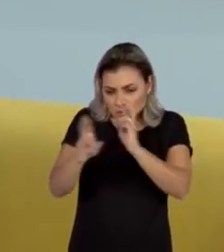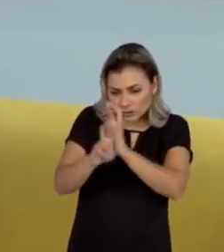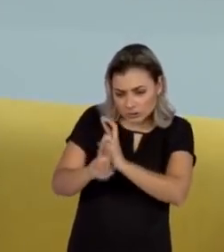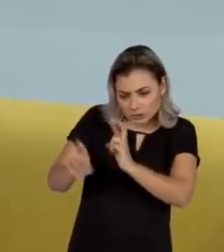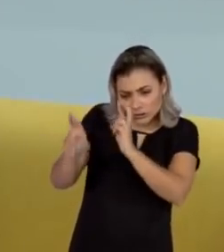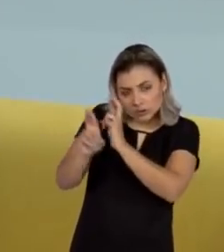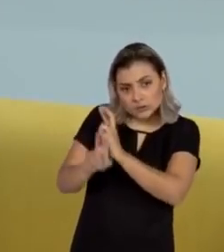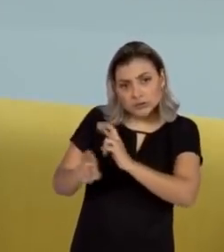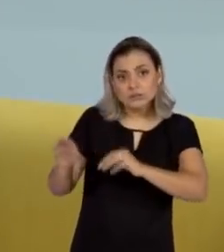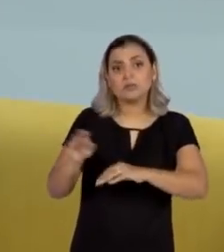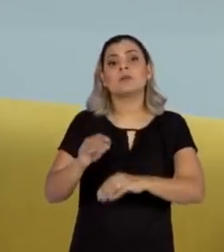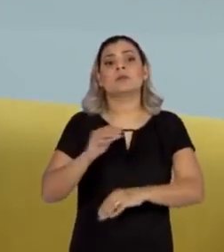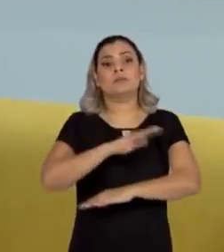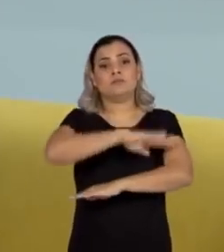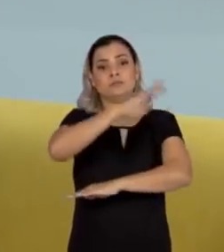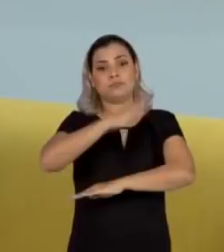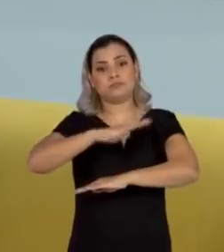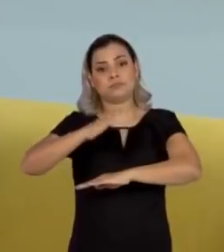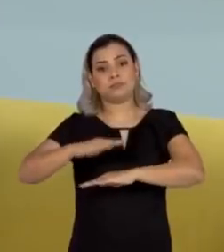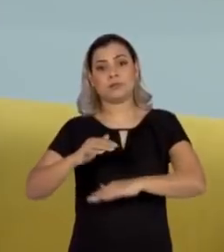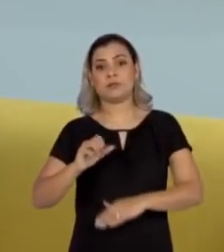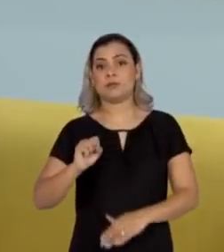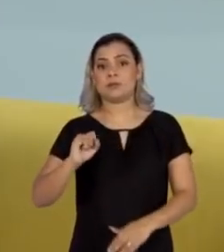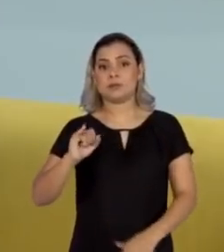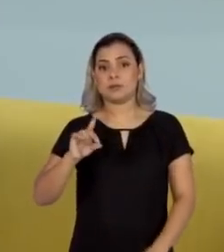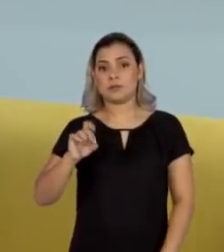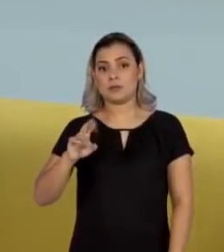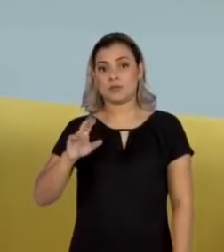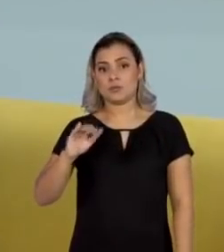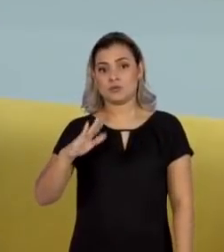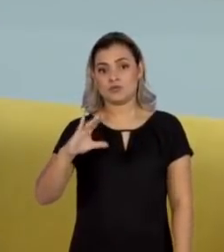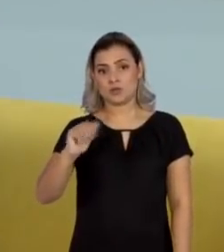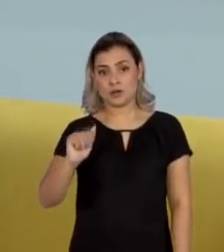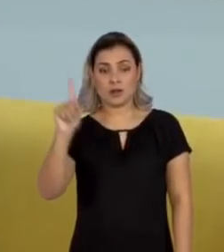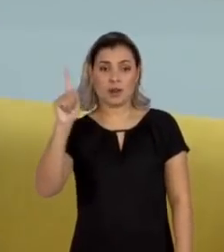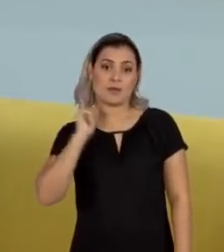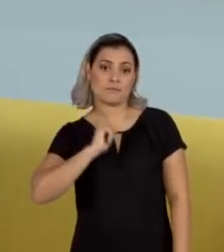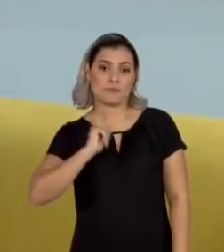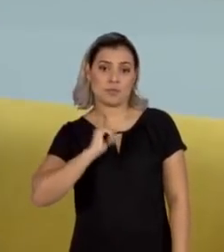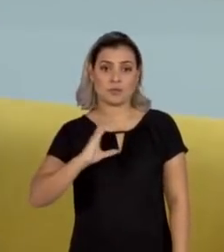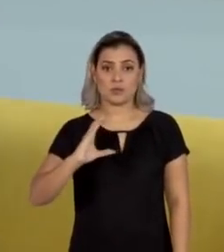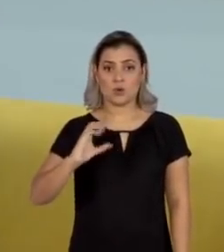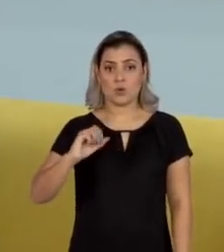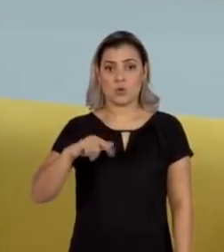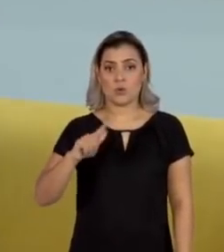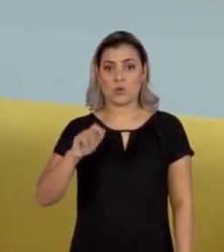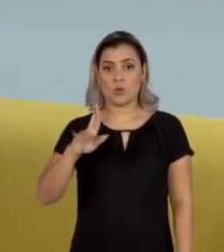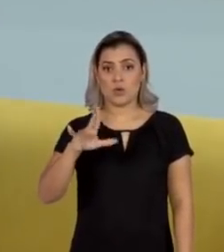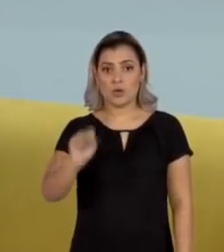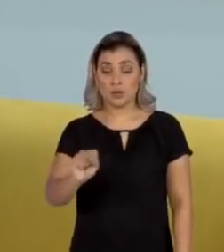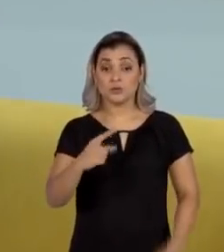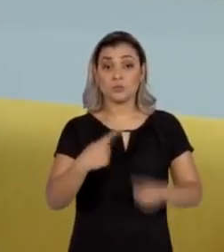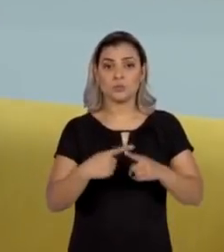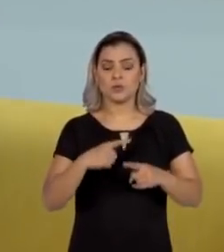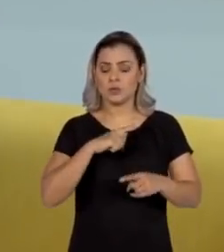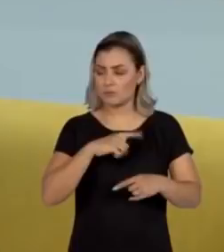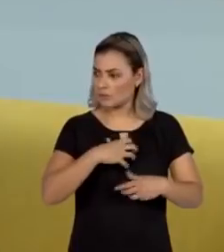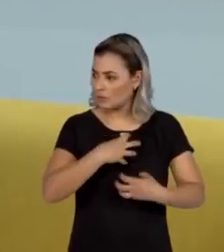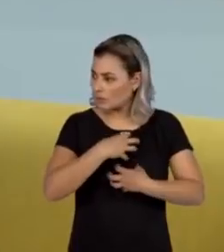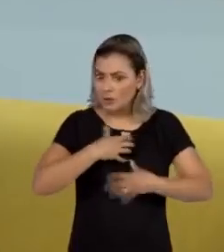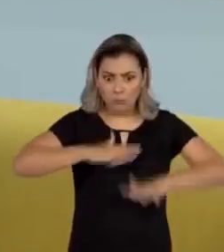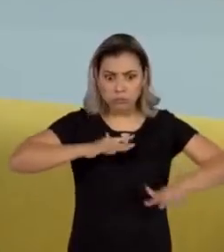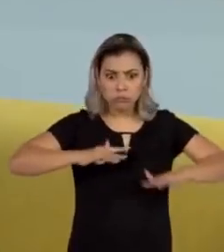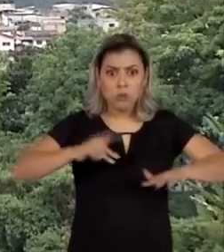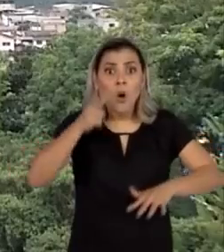na barragem da Companhia Siderúrgica Nacional, em Congonhas, Minas Gerais, depois do tremor de terra que assustou